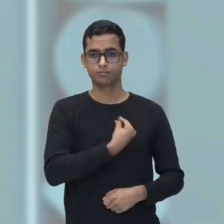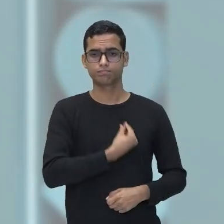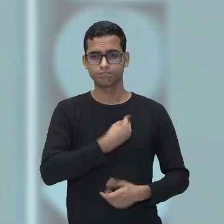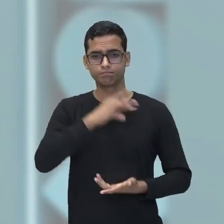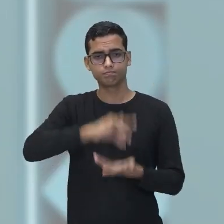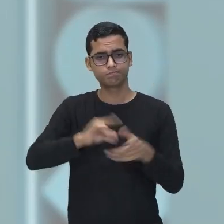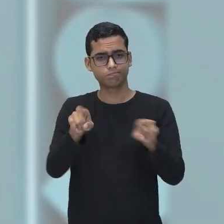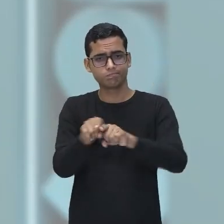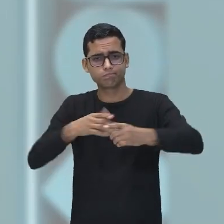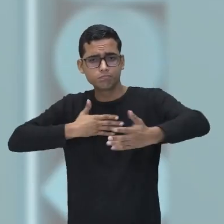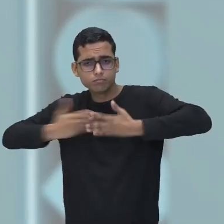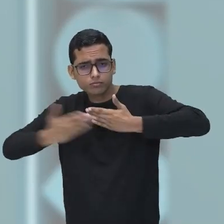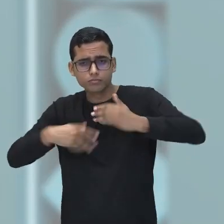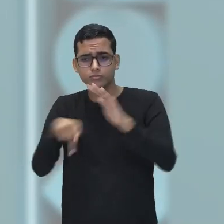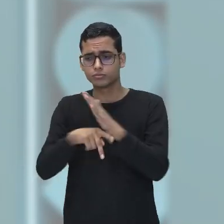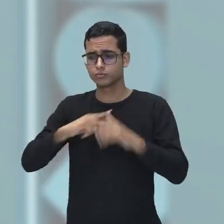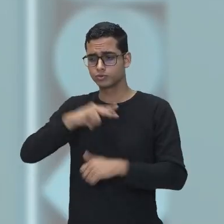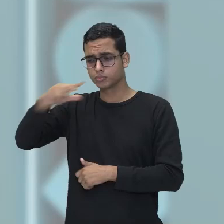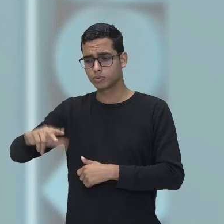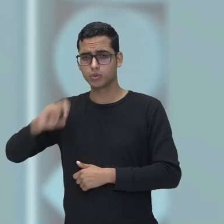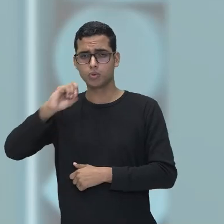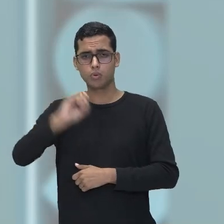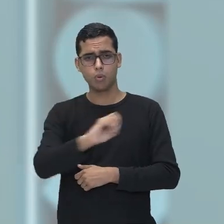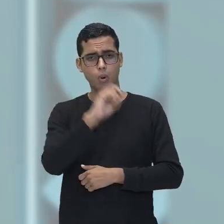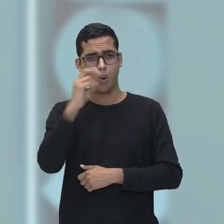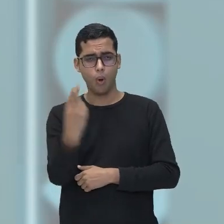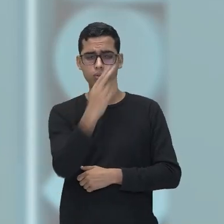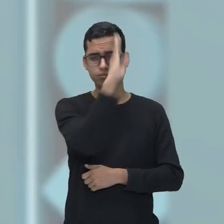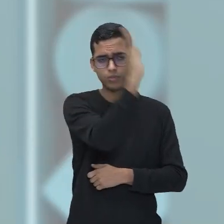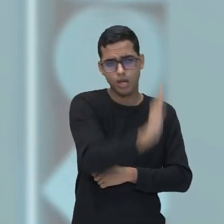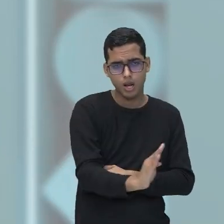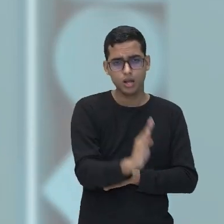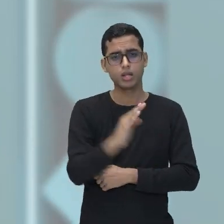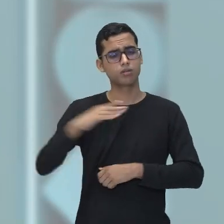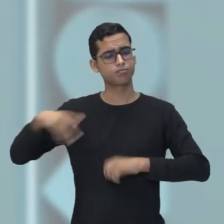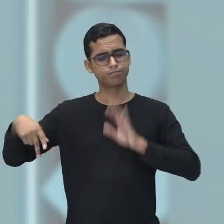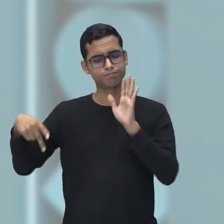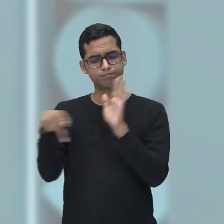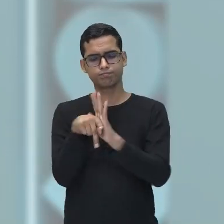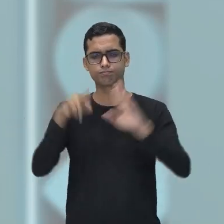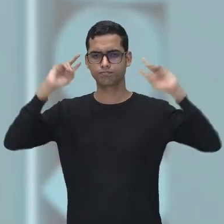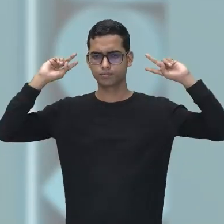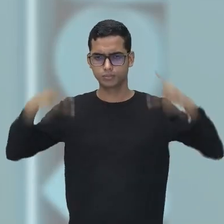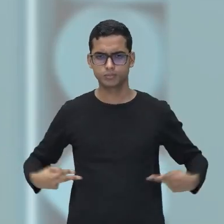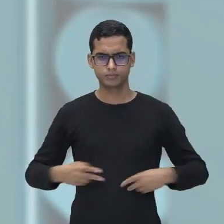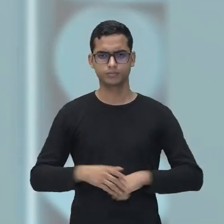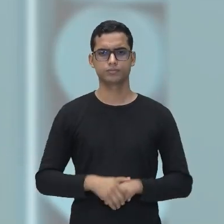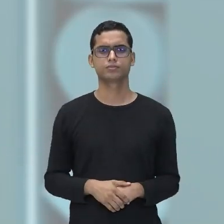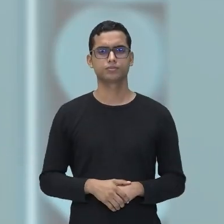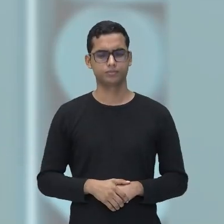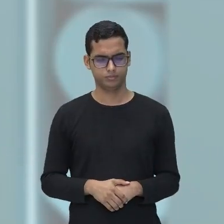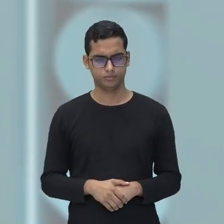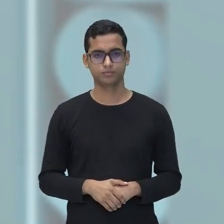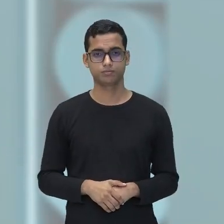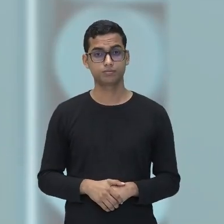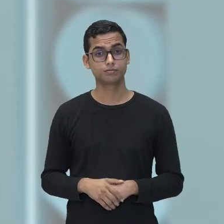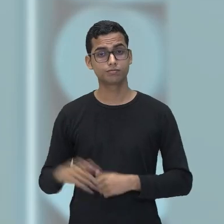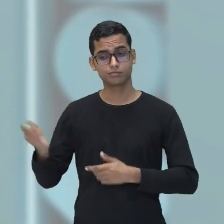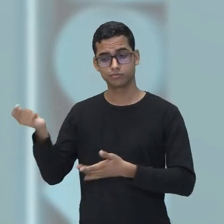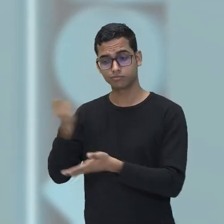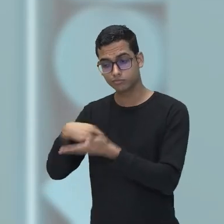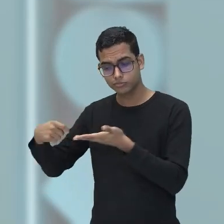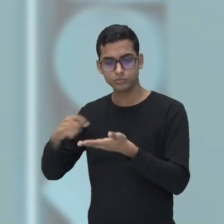de você estar em Portugal ou no Brasil. São próprias dos seres humanos. No caso, ela escreveu sim romances, mas ela